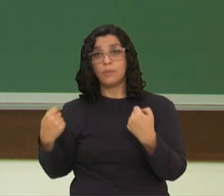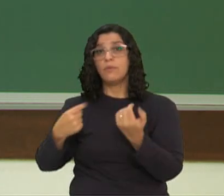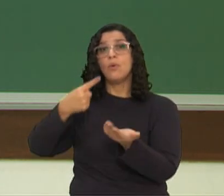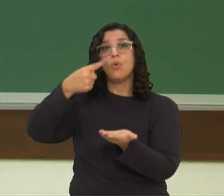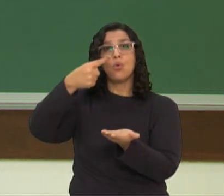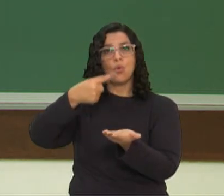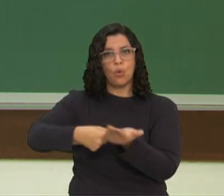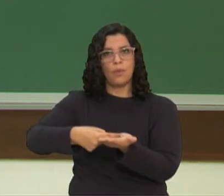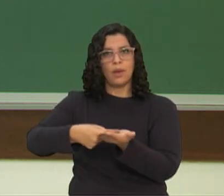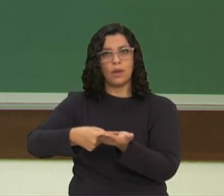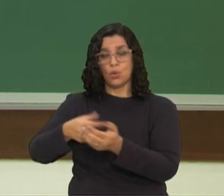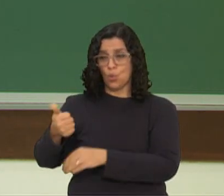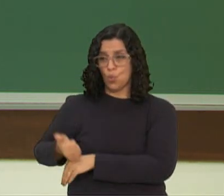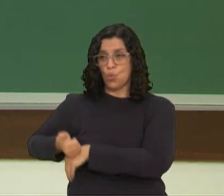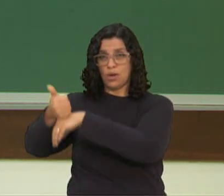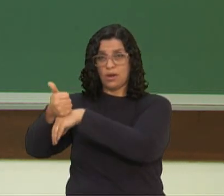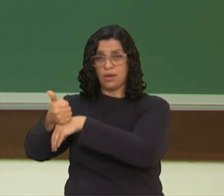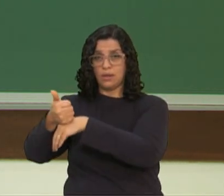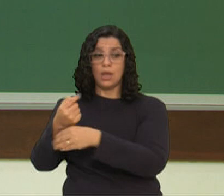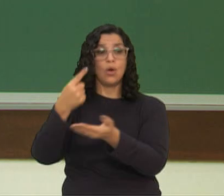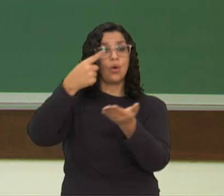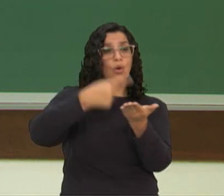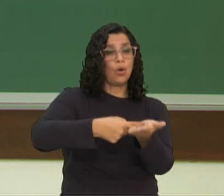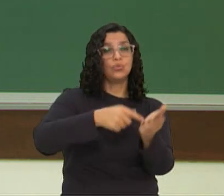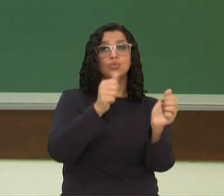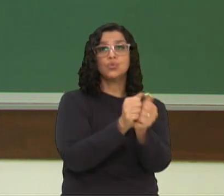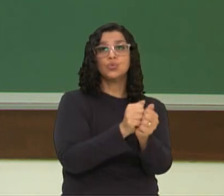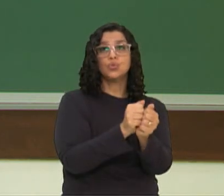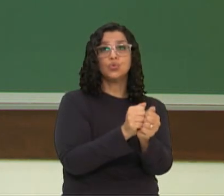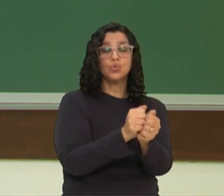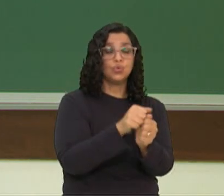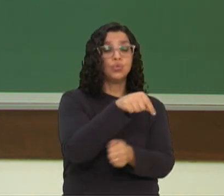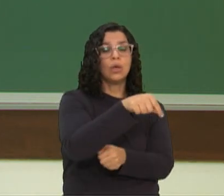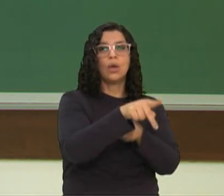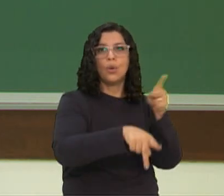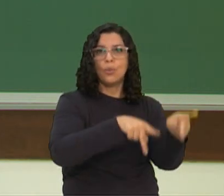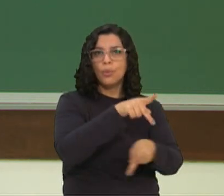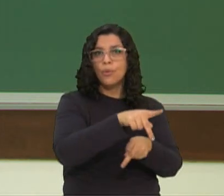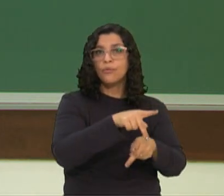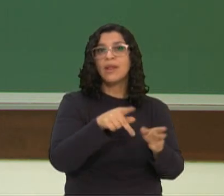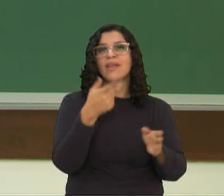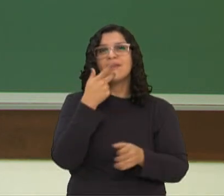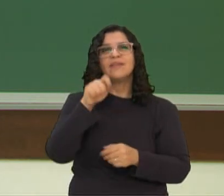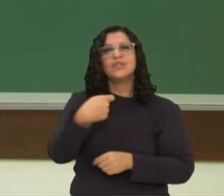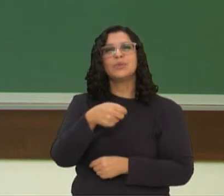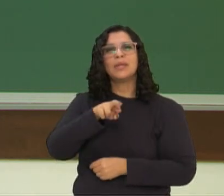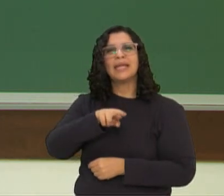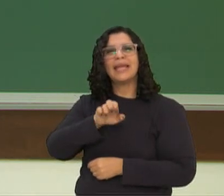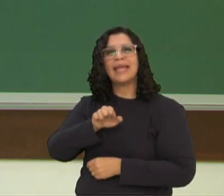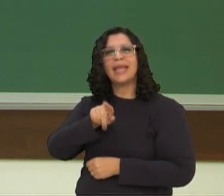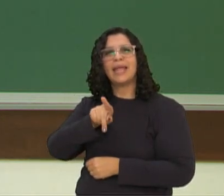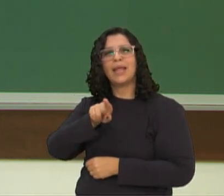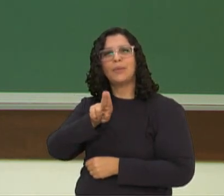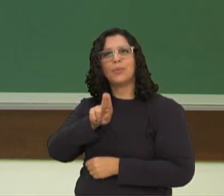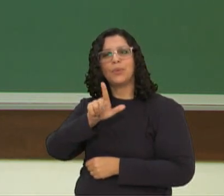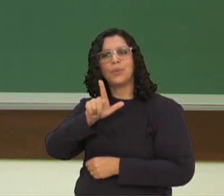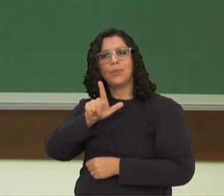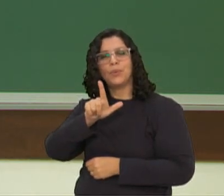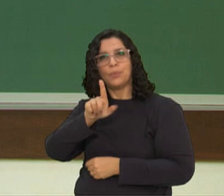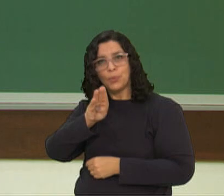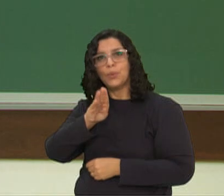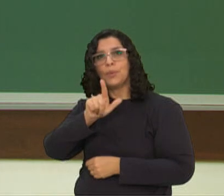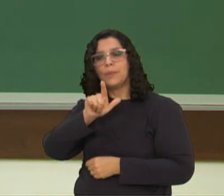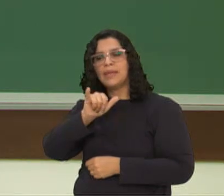acordo entre governantes e governados. E ele defendia um republicanismo. Ele era muito fã das cidades italianas ou dos cantões